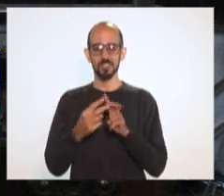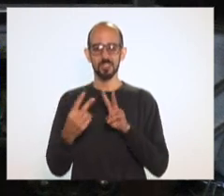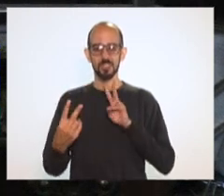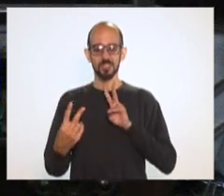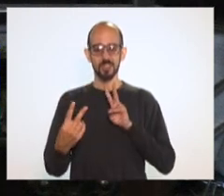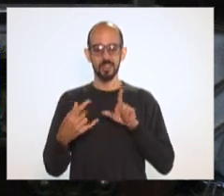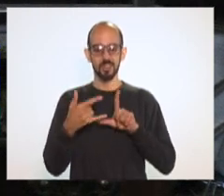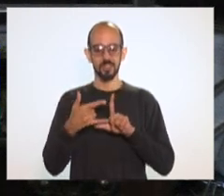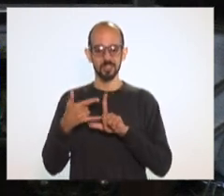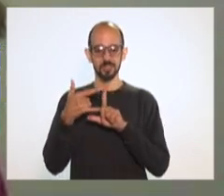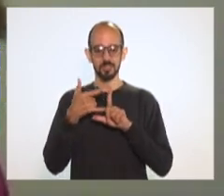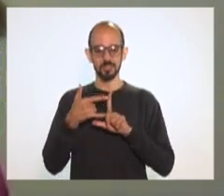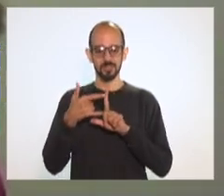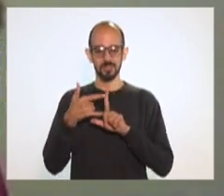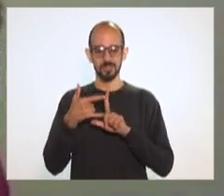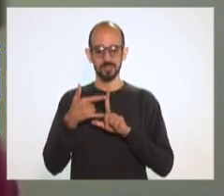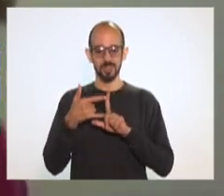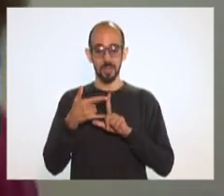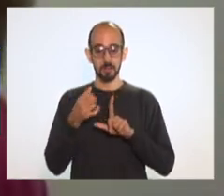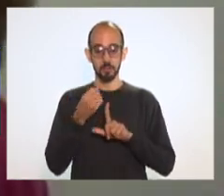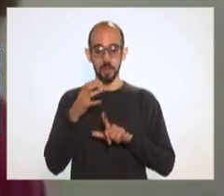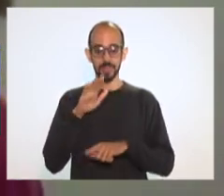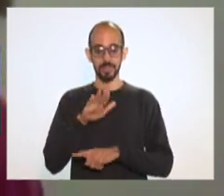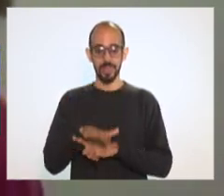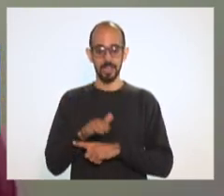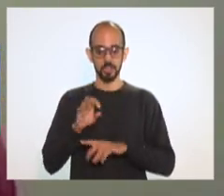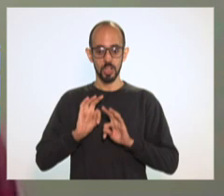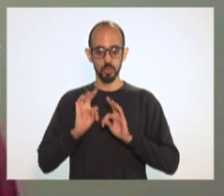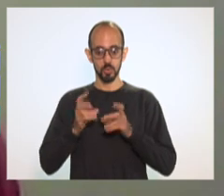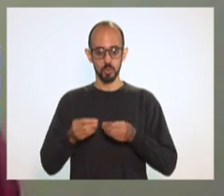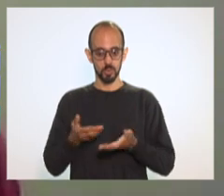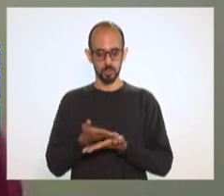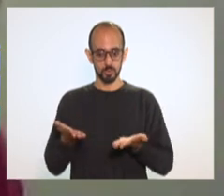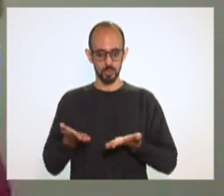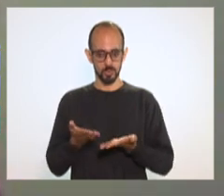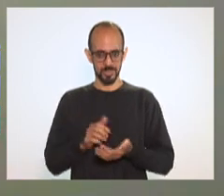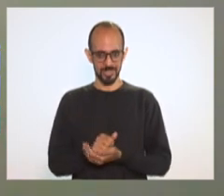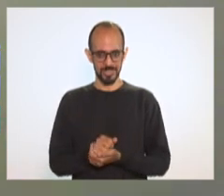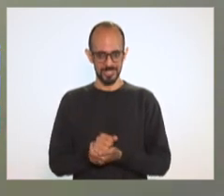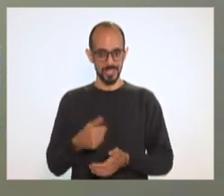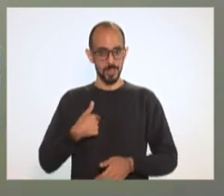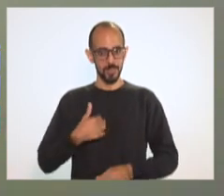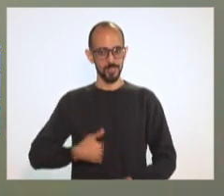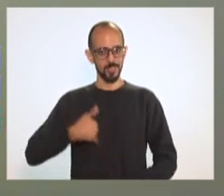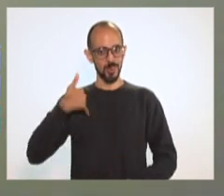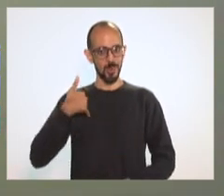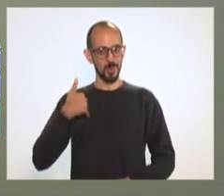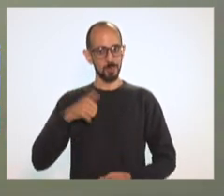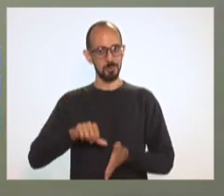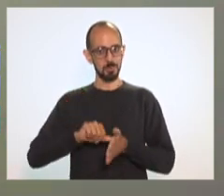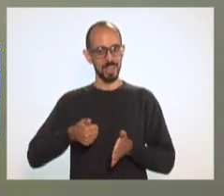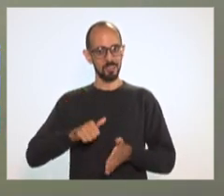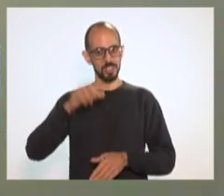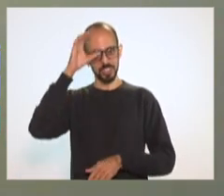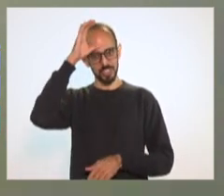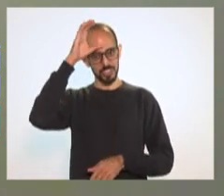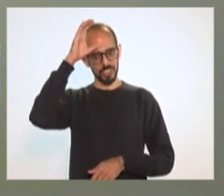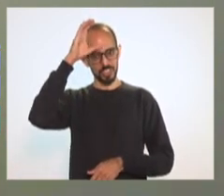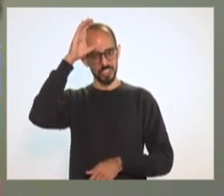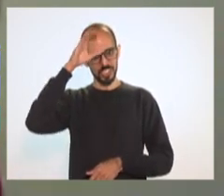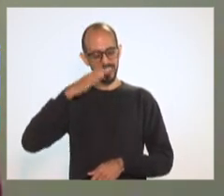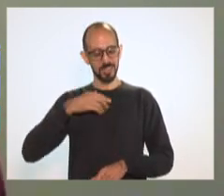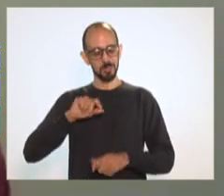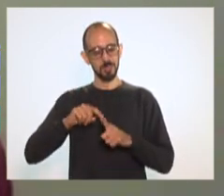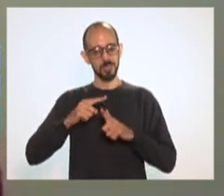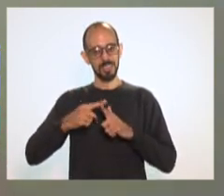Ah, não, tarde a todas e todos. Muito me orgulho de ser chamada de Tia, afinal, minha primeira atividade foi como professora